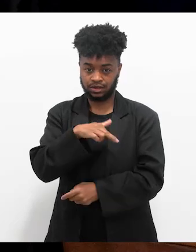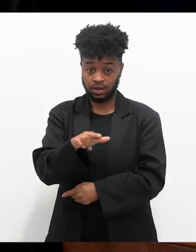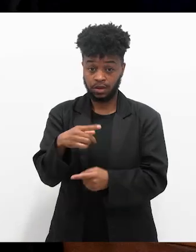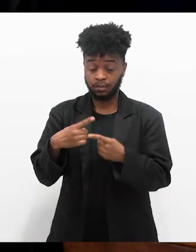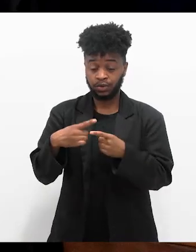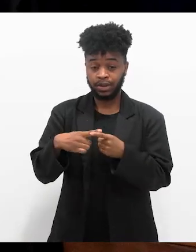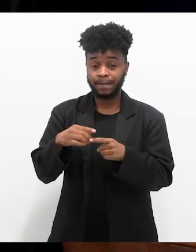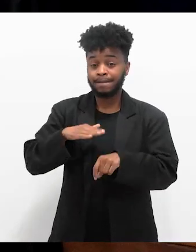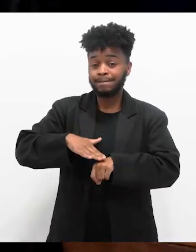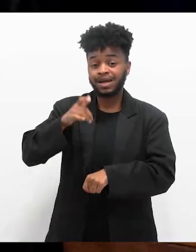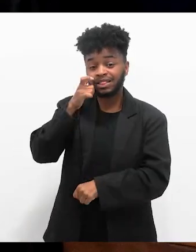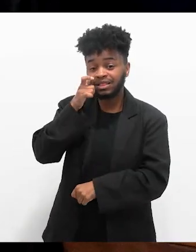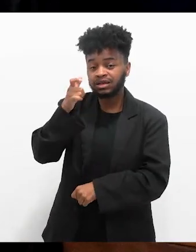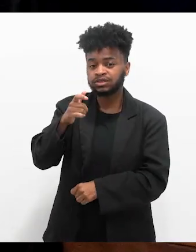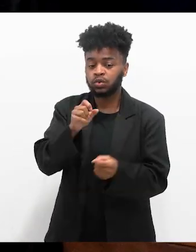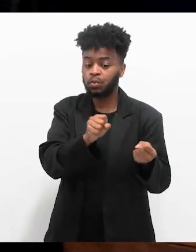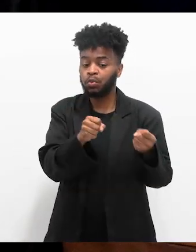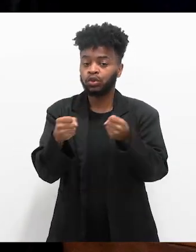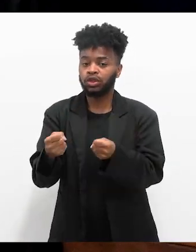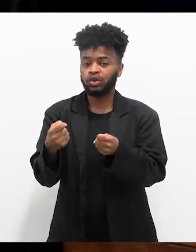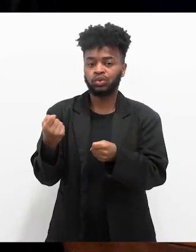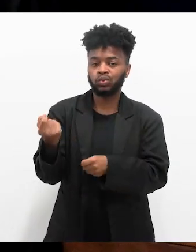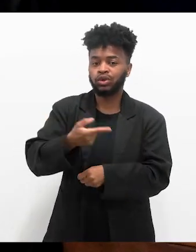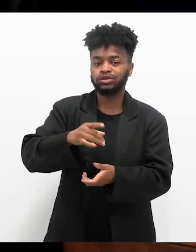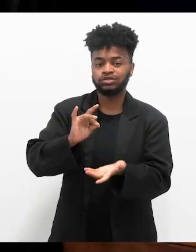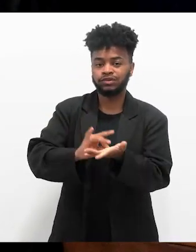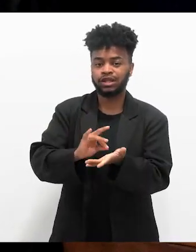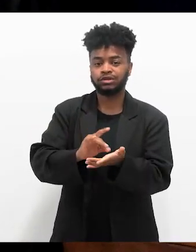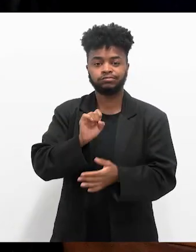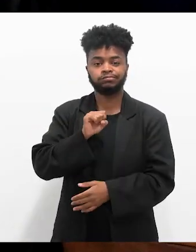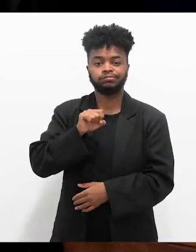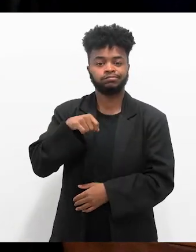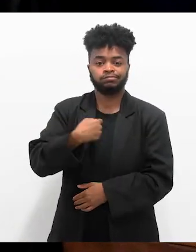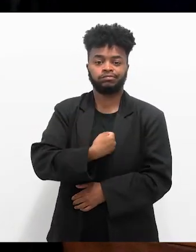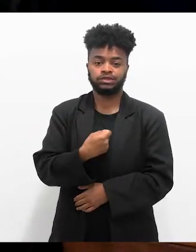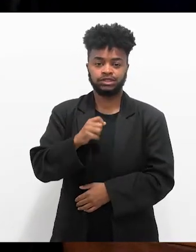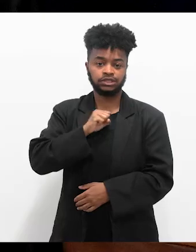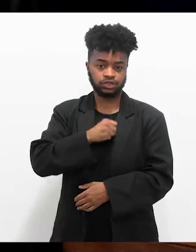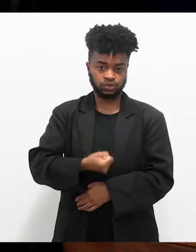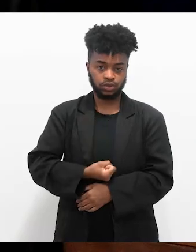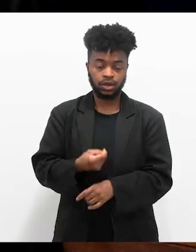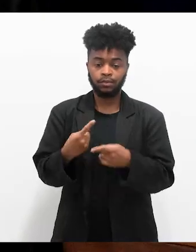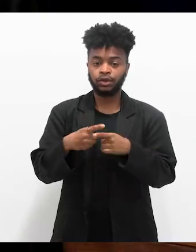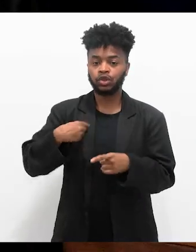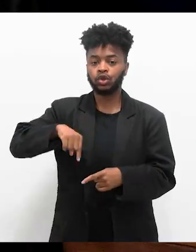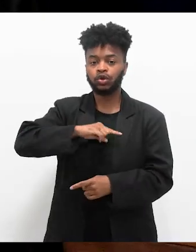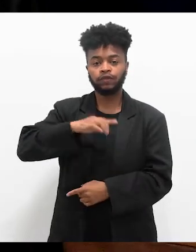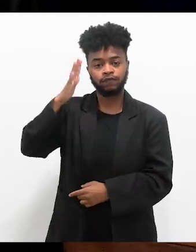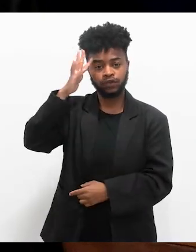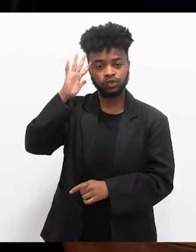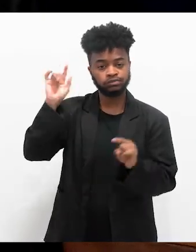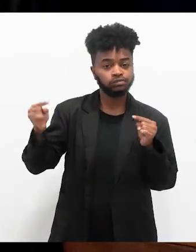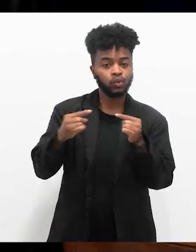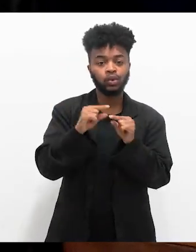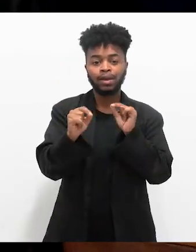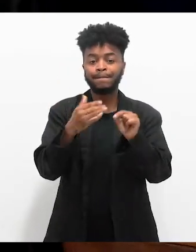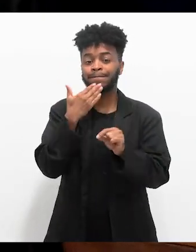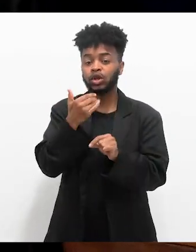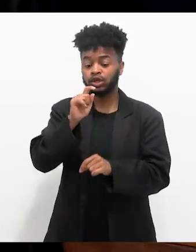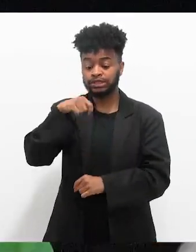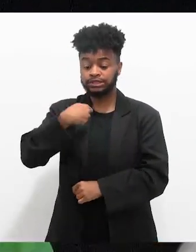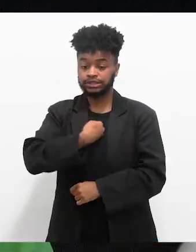do que ser de fato um sacerdote. Então, a nossa filosofia é sempre pautada em melhor ser do que